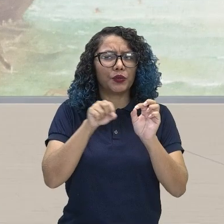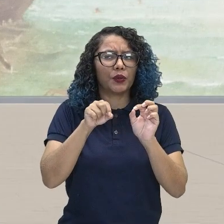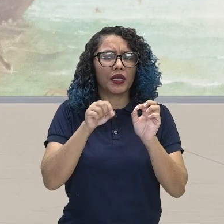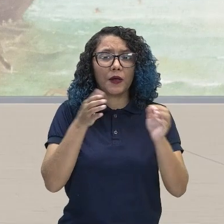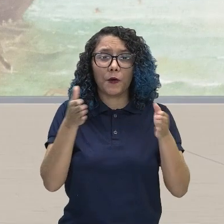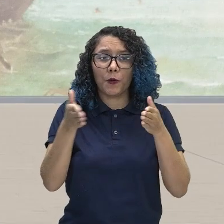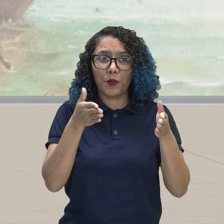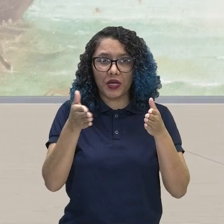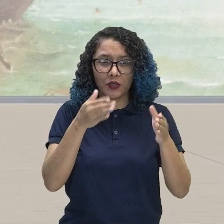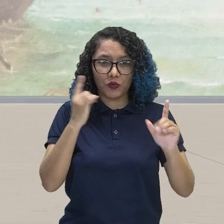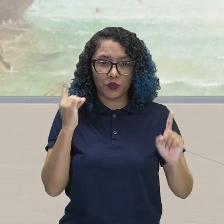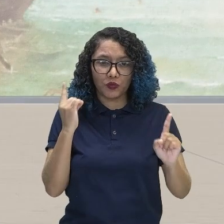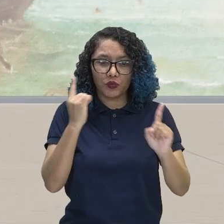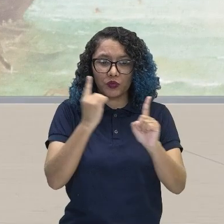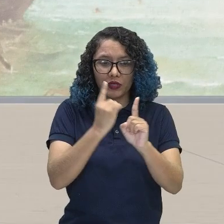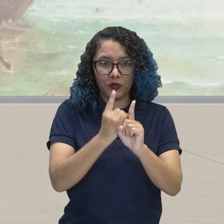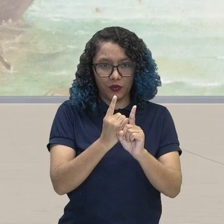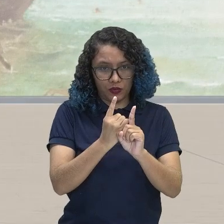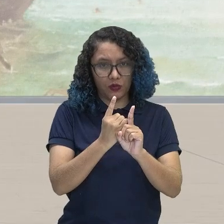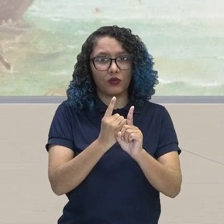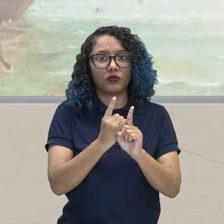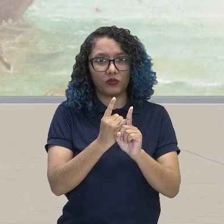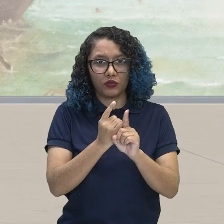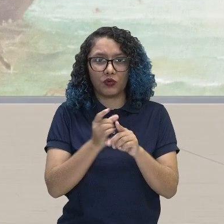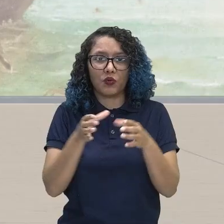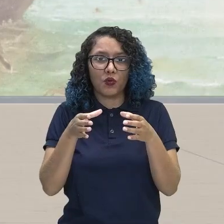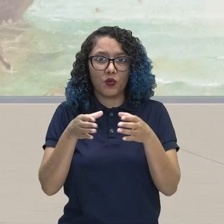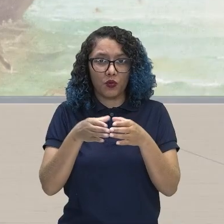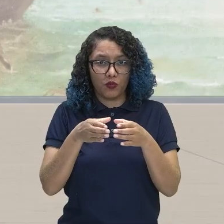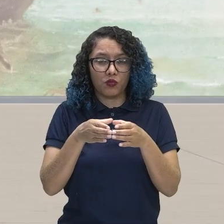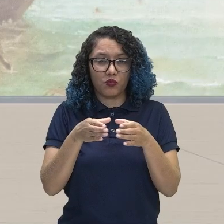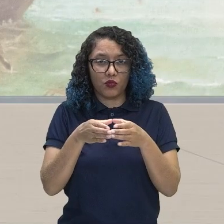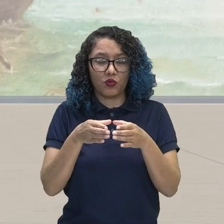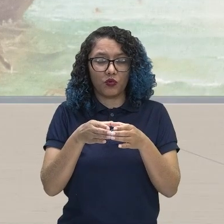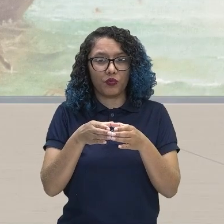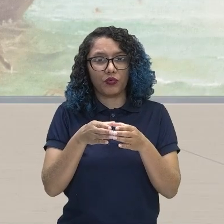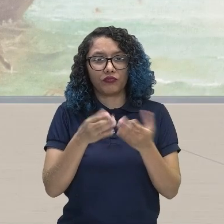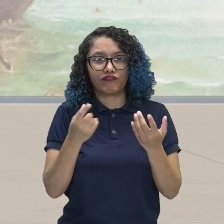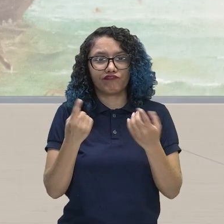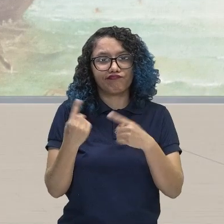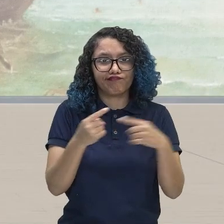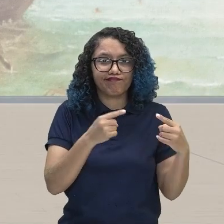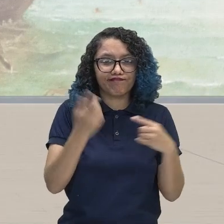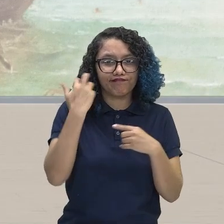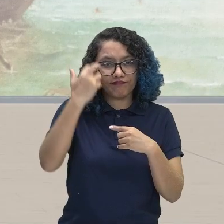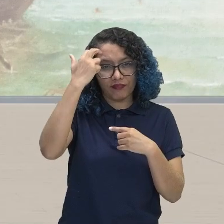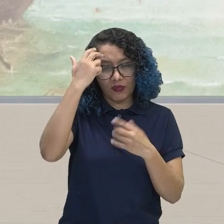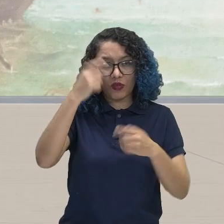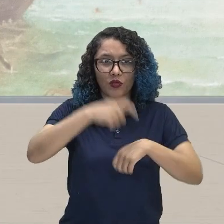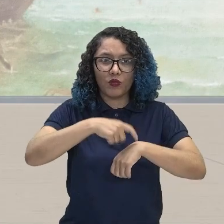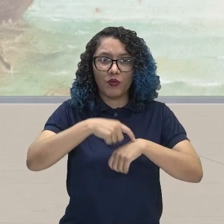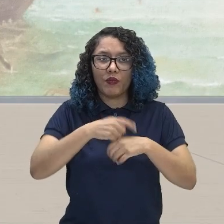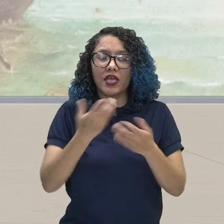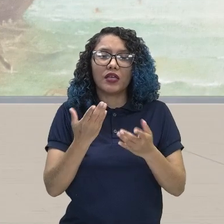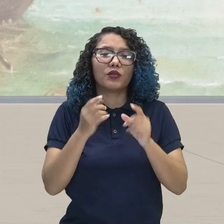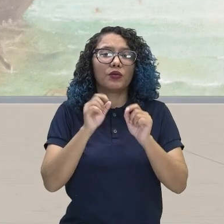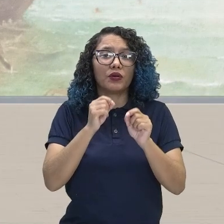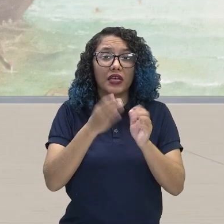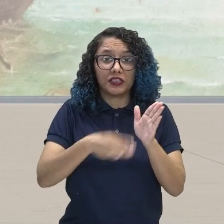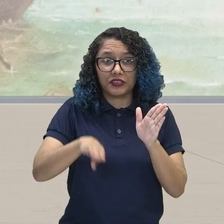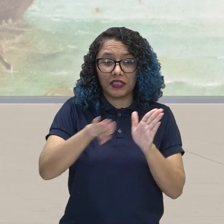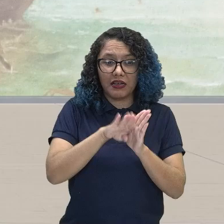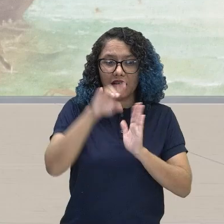do encontro, né, do choque cultural que houve, né, com a descoberta do Brasil.